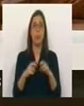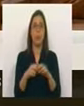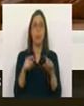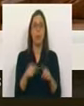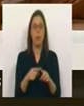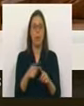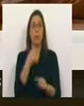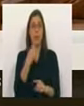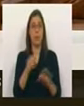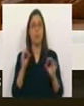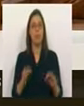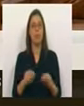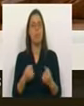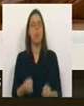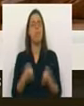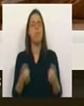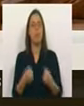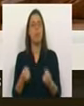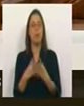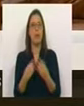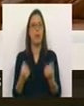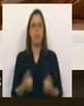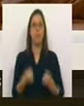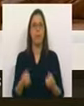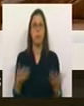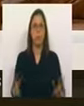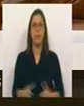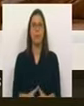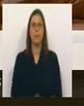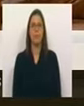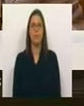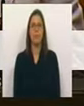e que se confessa impotente para ultrapassar.